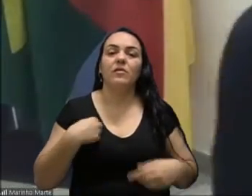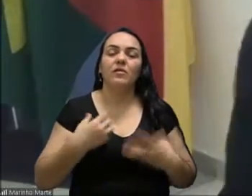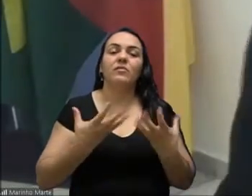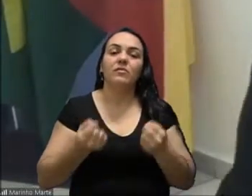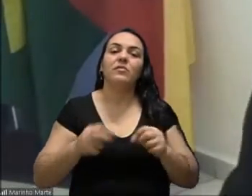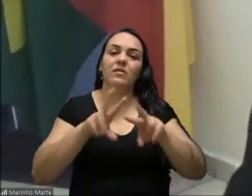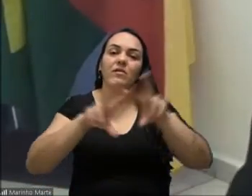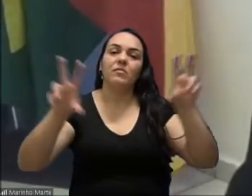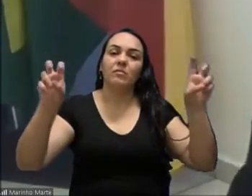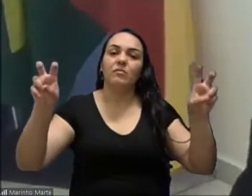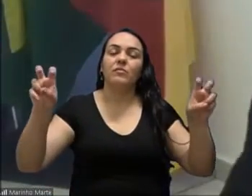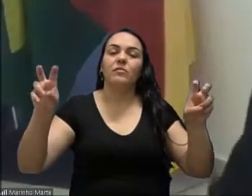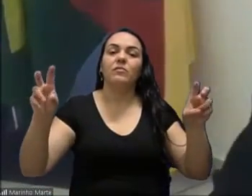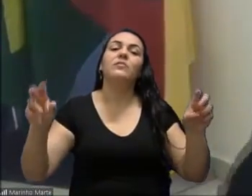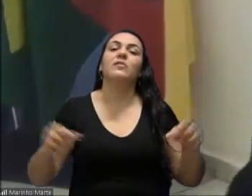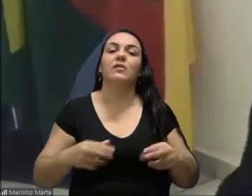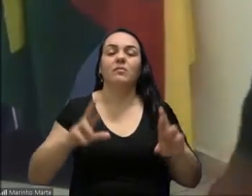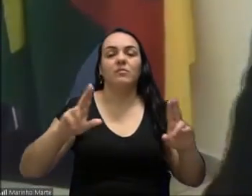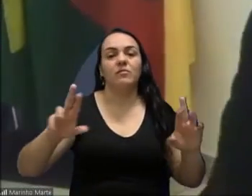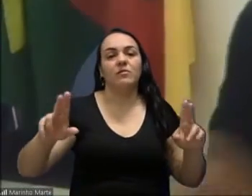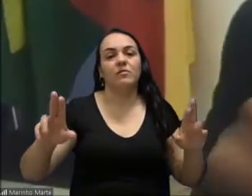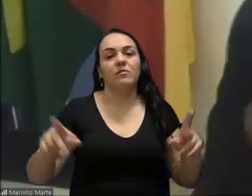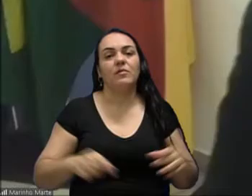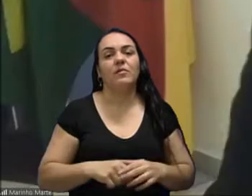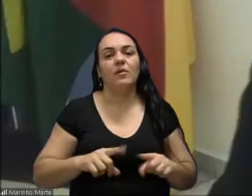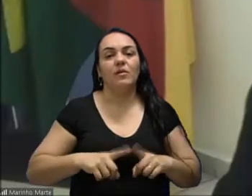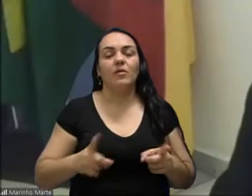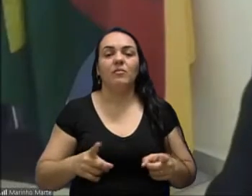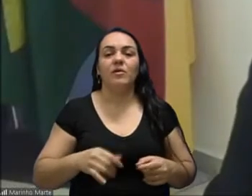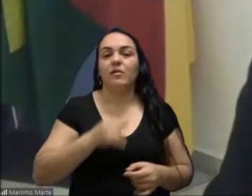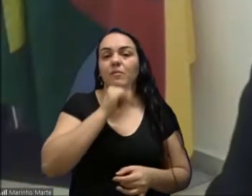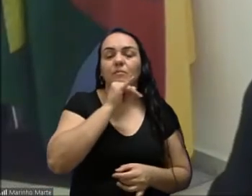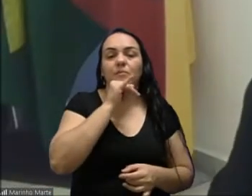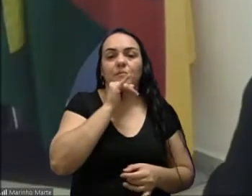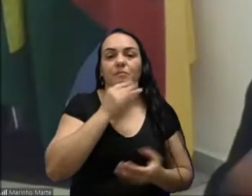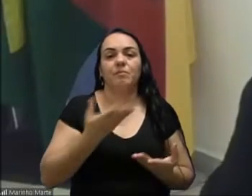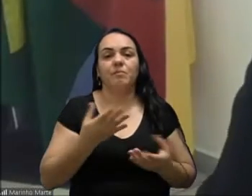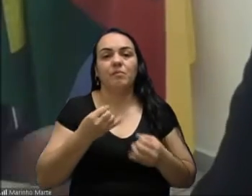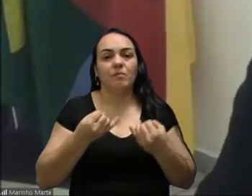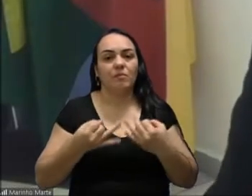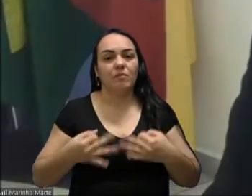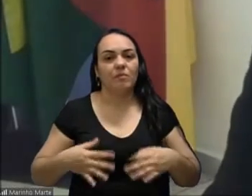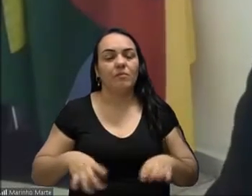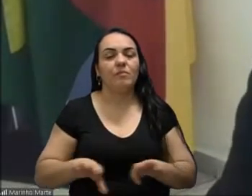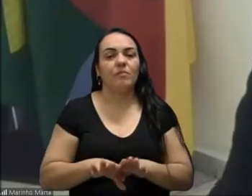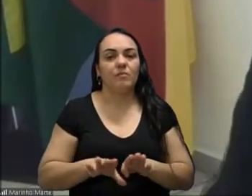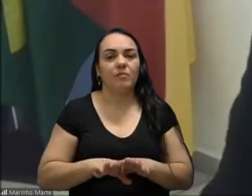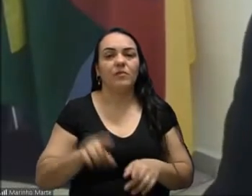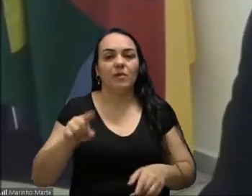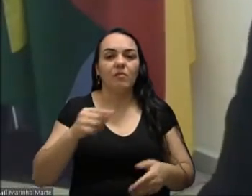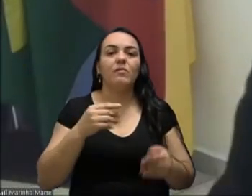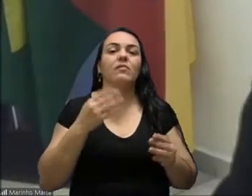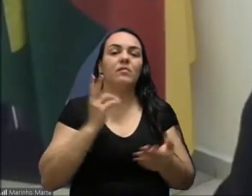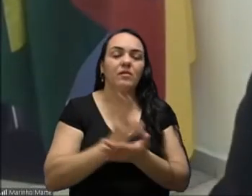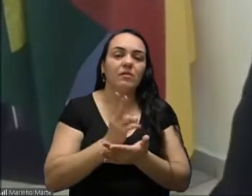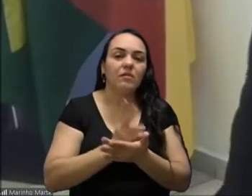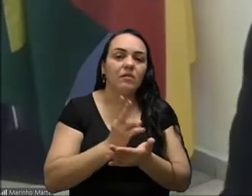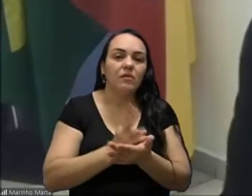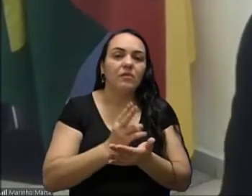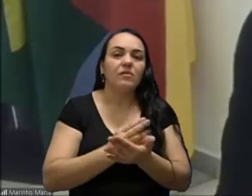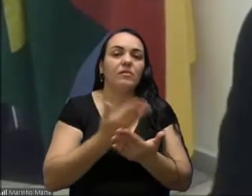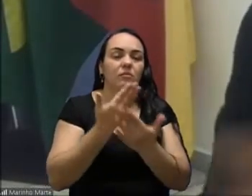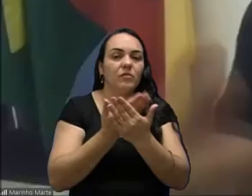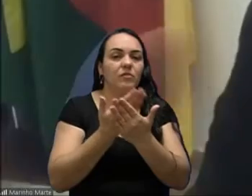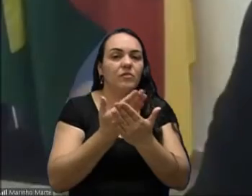outro encaminhamento um outro encaminhamento porque por exemplo o vereador Pérex eu sei que vossa excelência é estudioso nessa parte